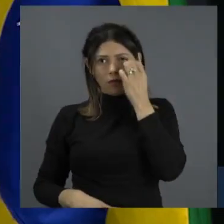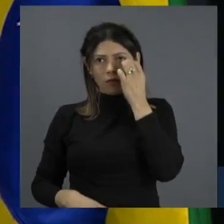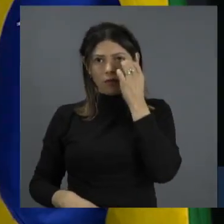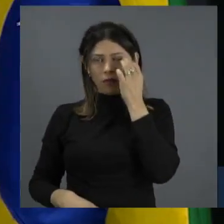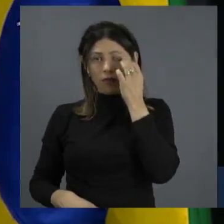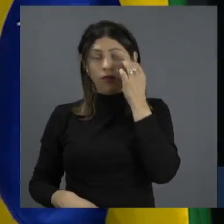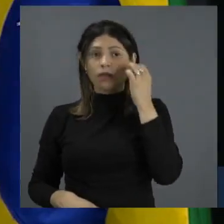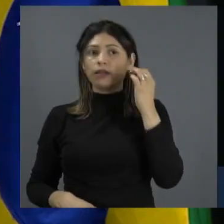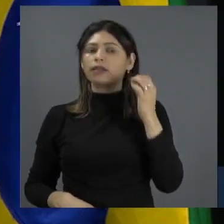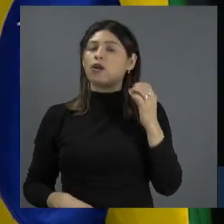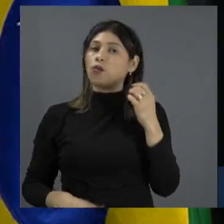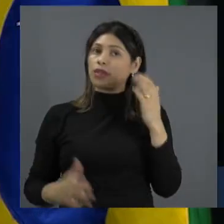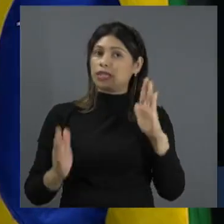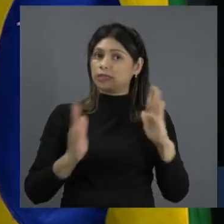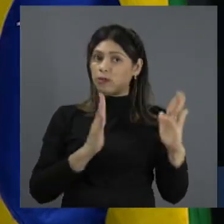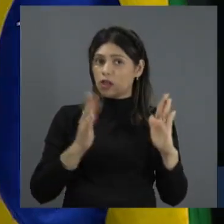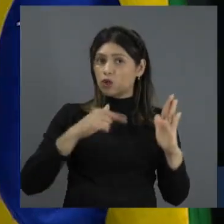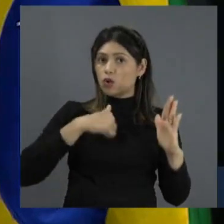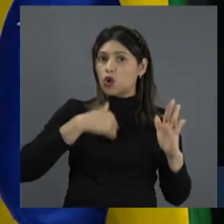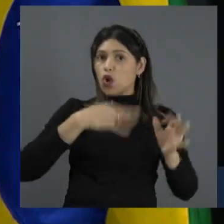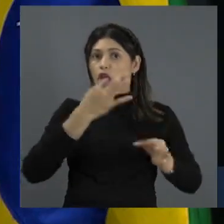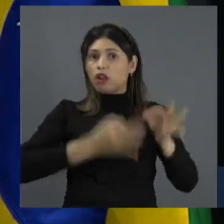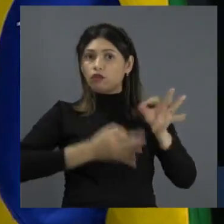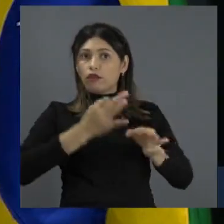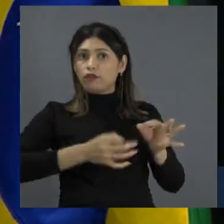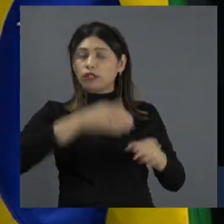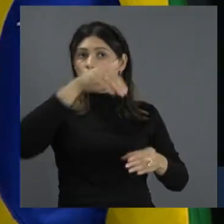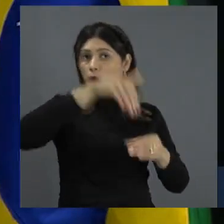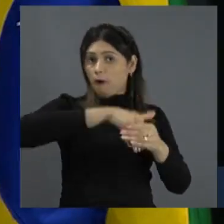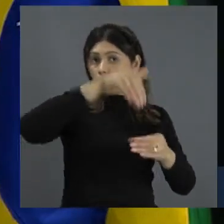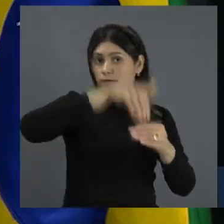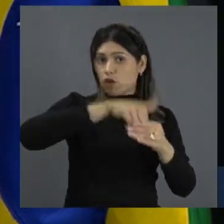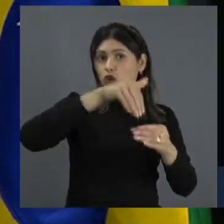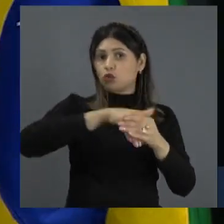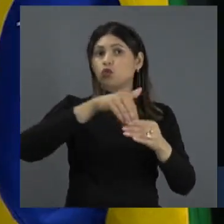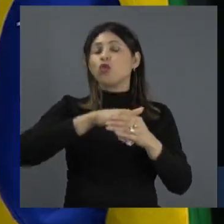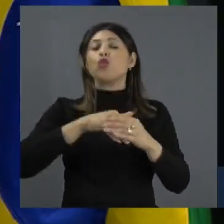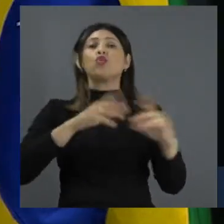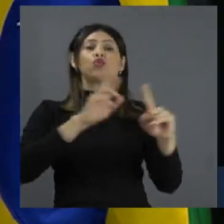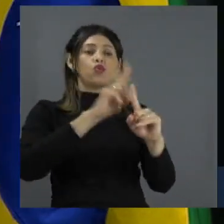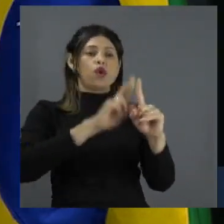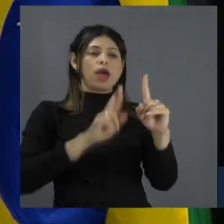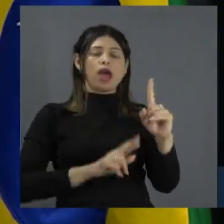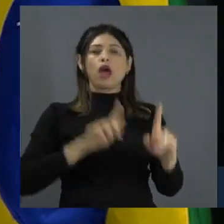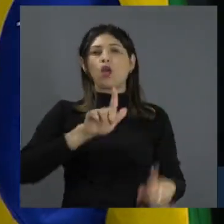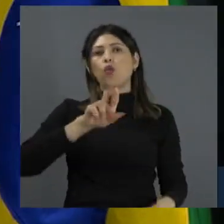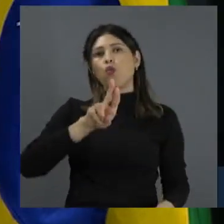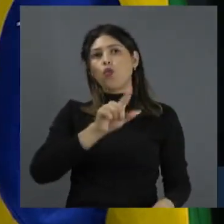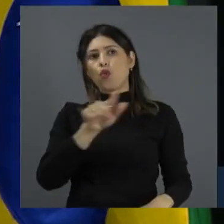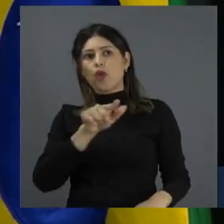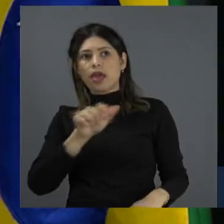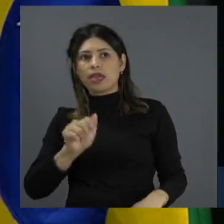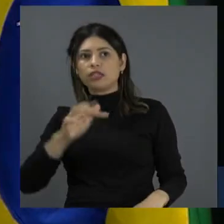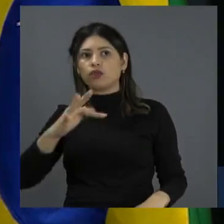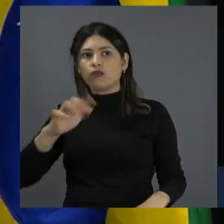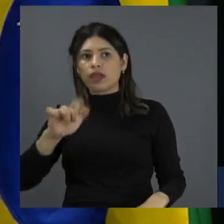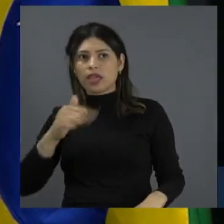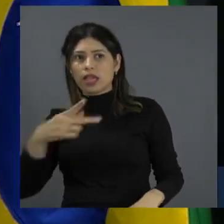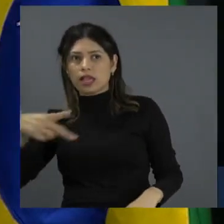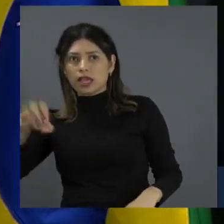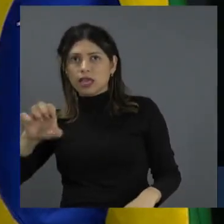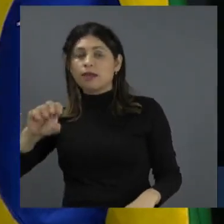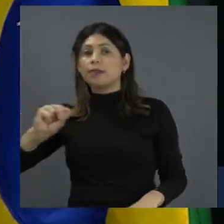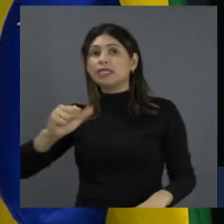Nesse estranho julgamento, o voto do relator e corregedor Luiz Felipe Salomão,